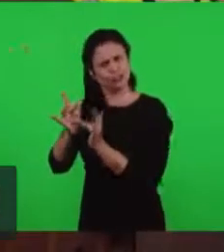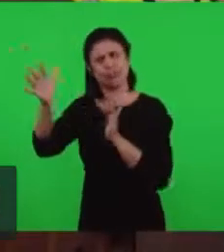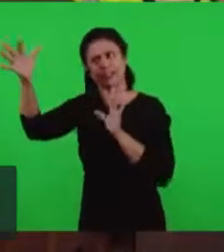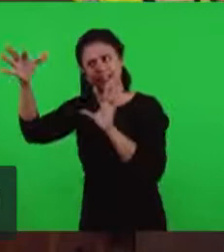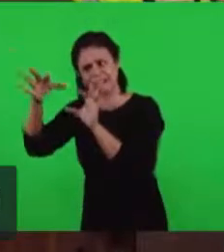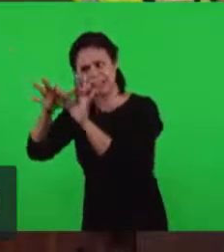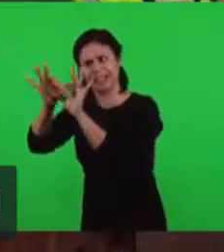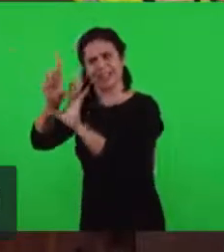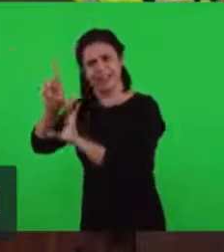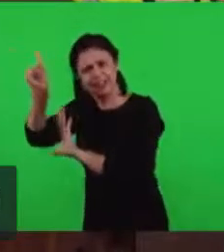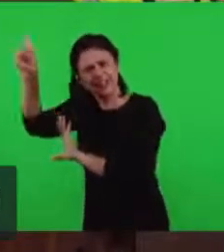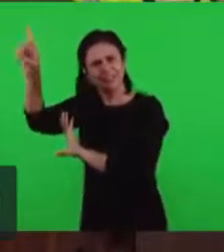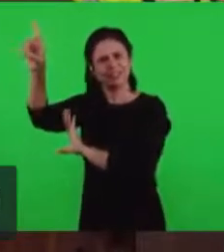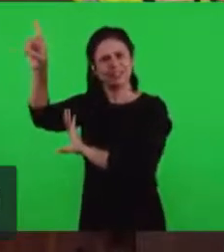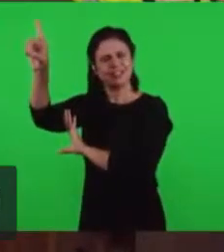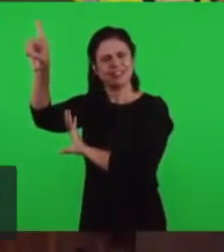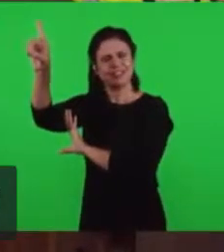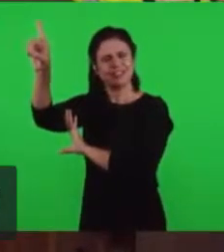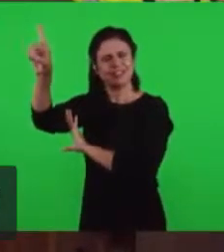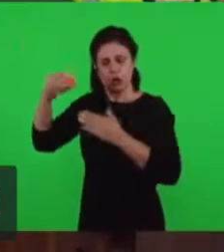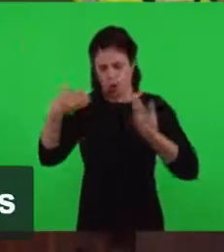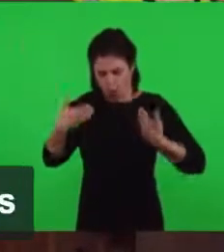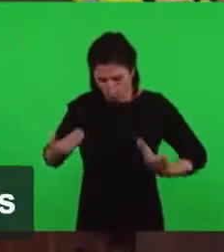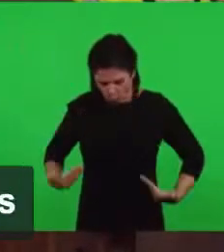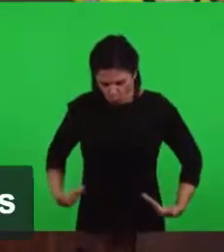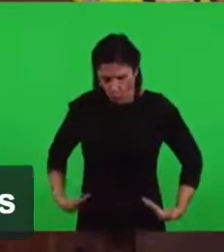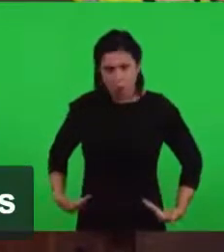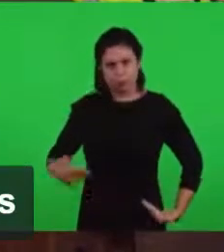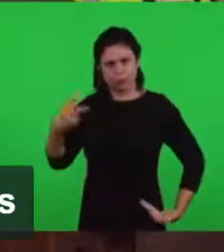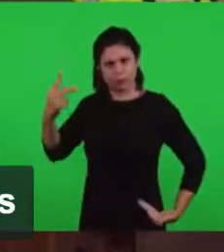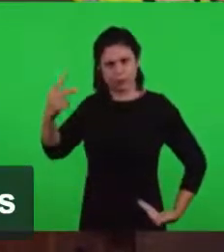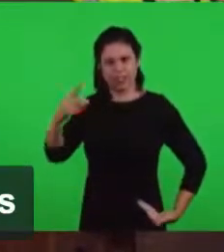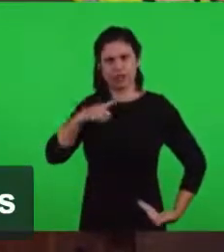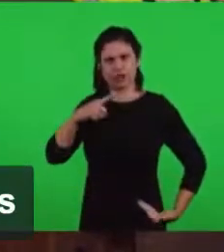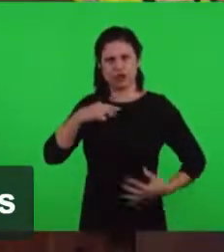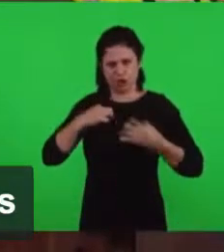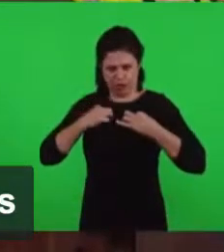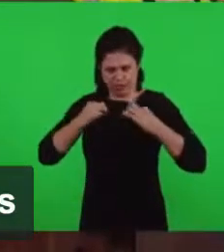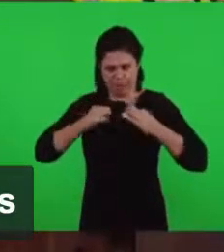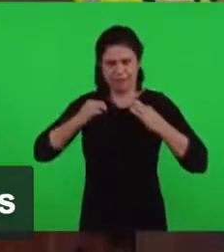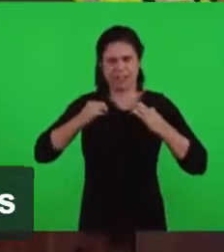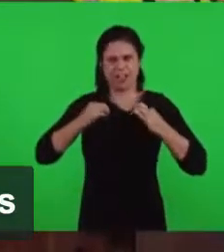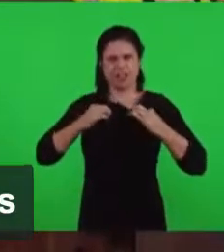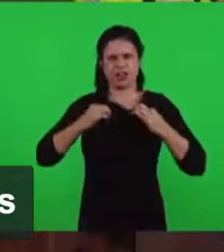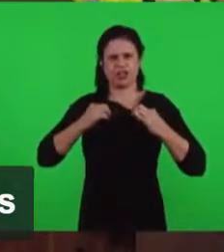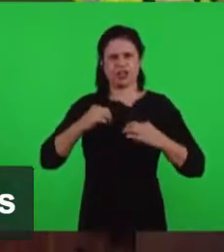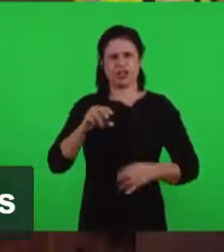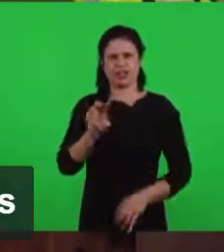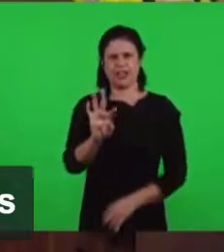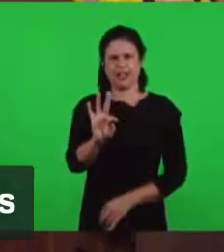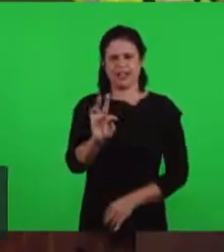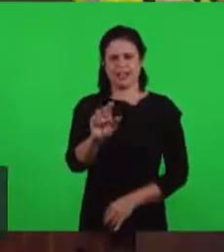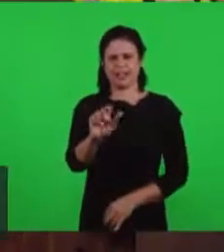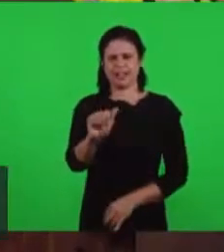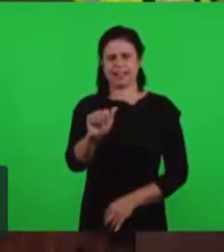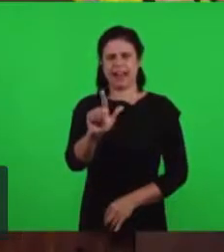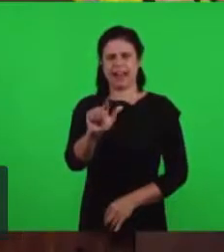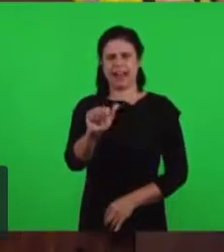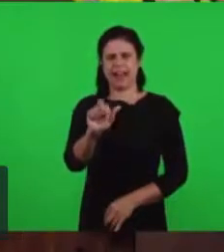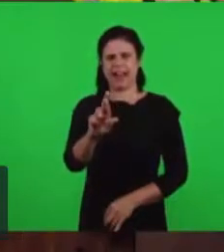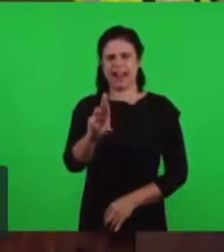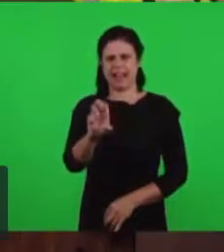ele se apresenta o seu corpo vestido e vestes talares são vestes sacerdotais diz o